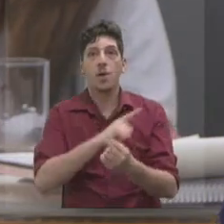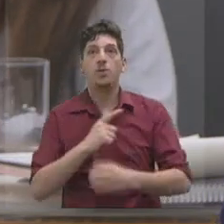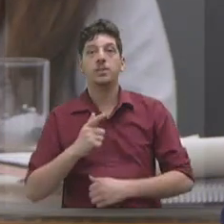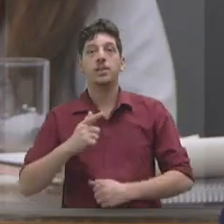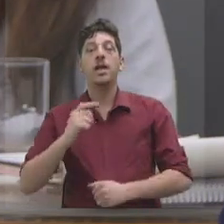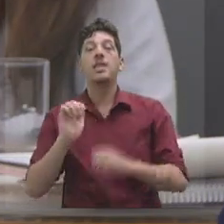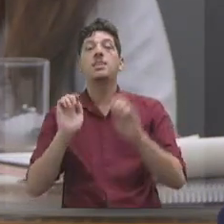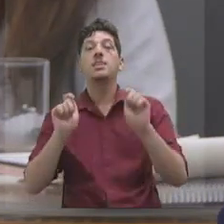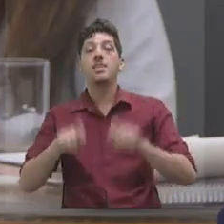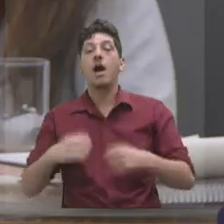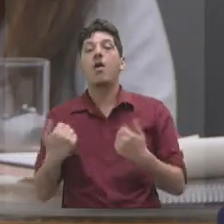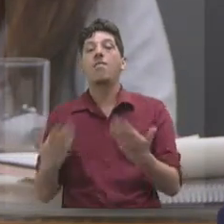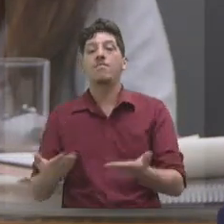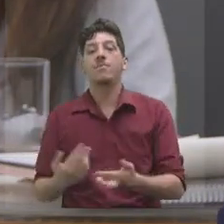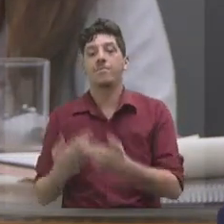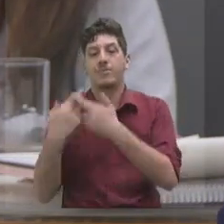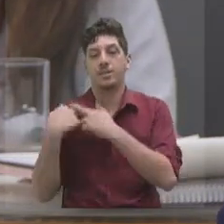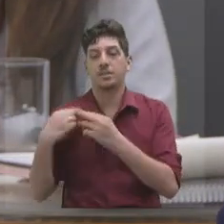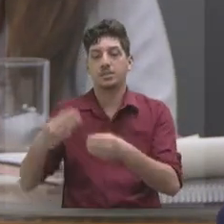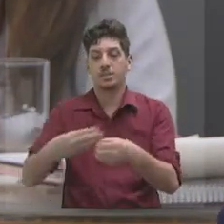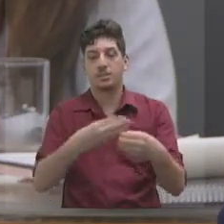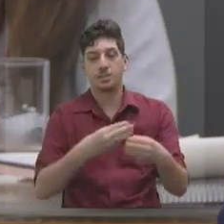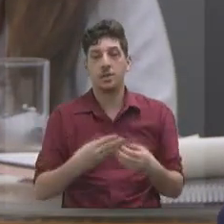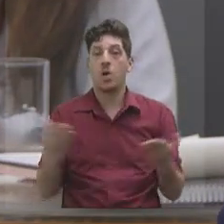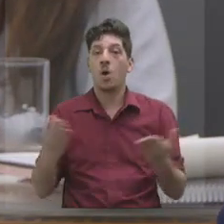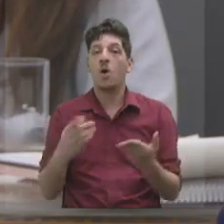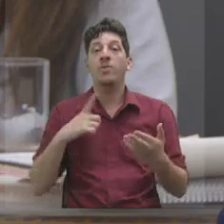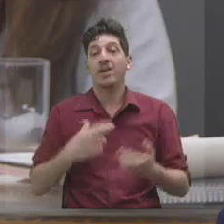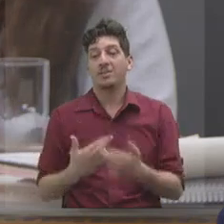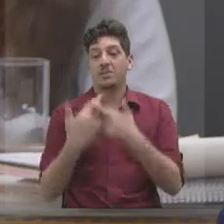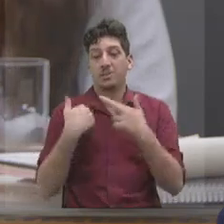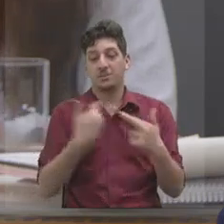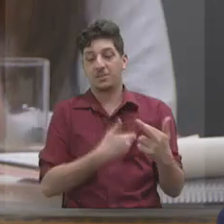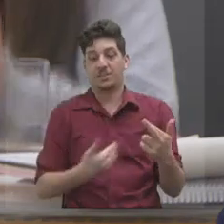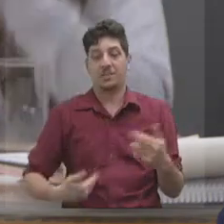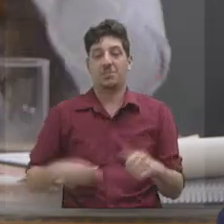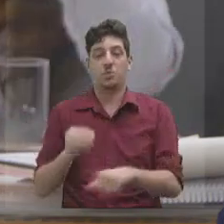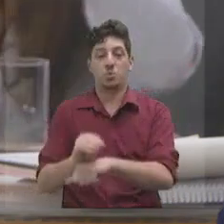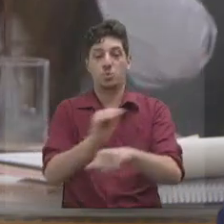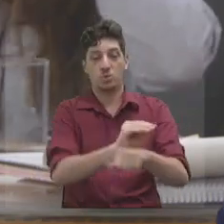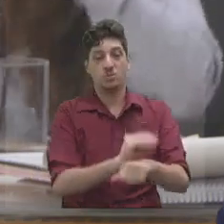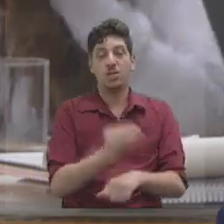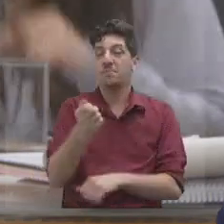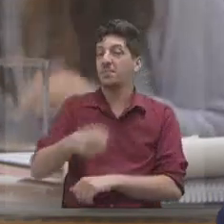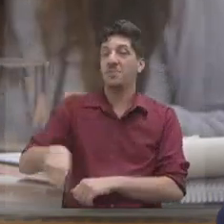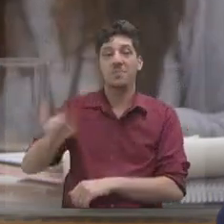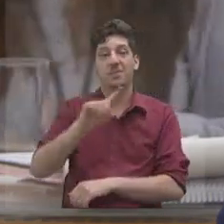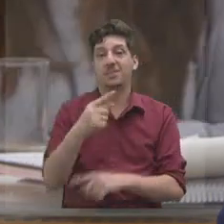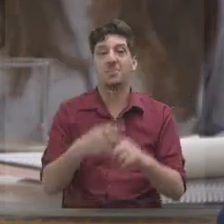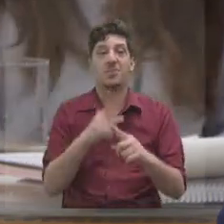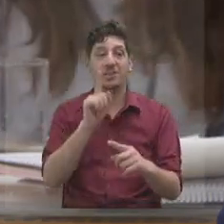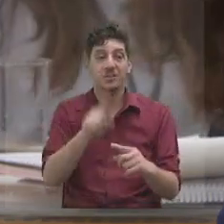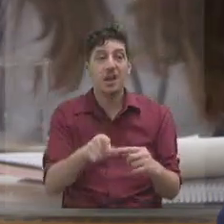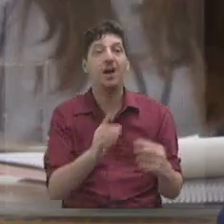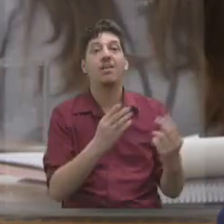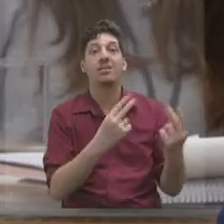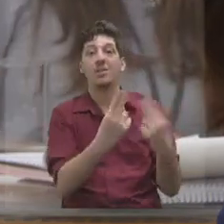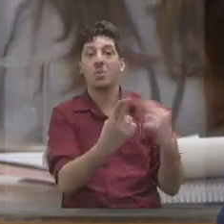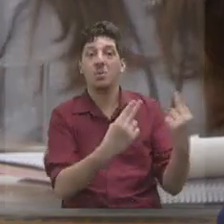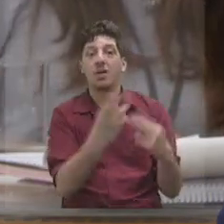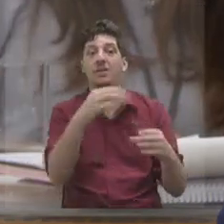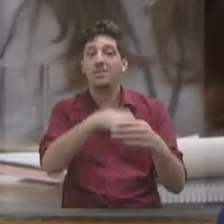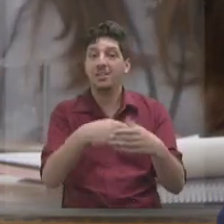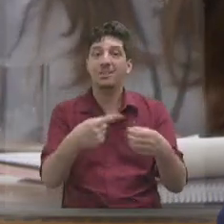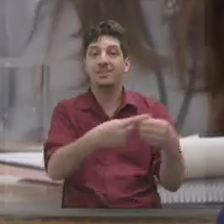muitos trechos hoje sobre a jurisdição do estado que não justifica o Estado está presente seja porque são trechos já urbanizados né dentro de município